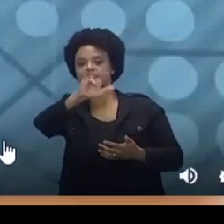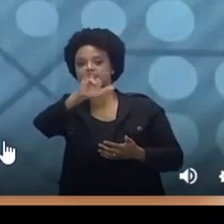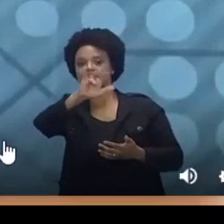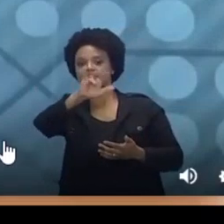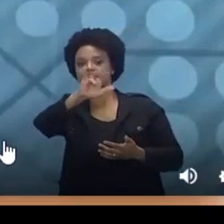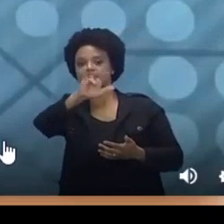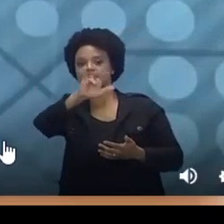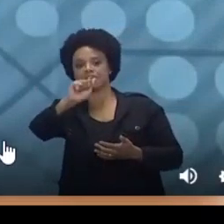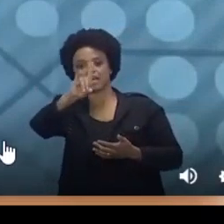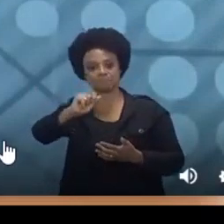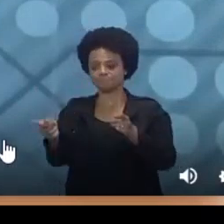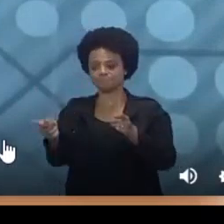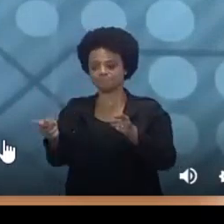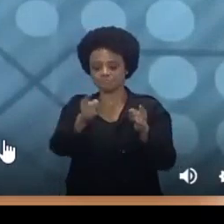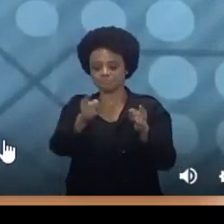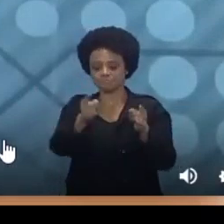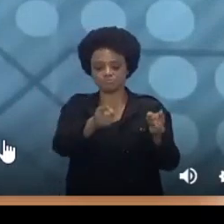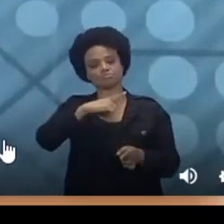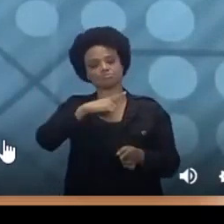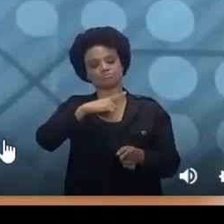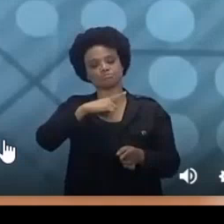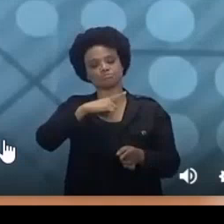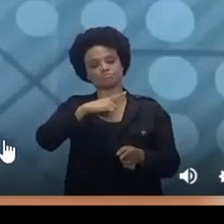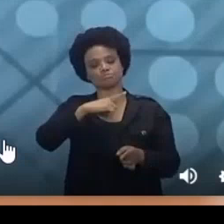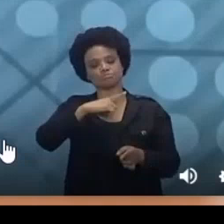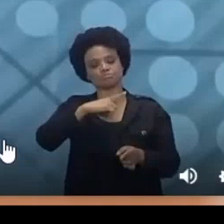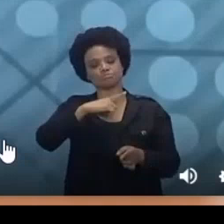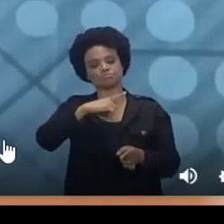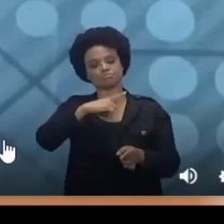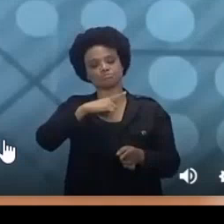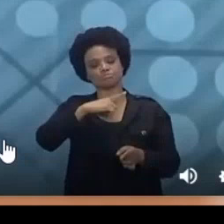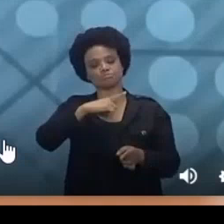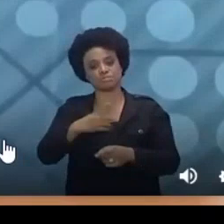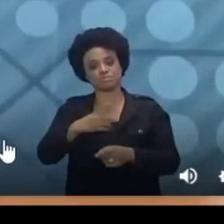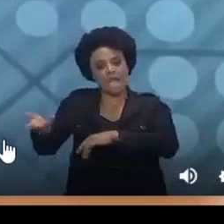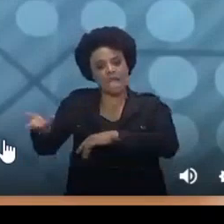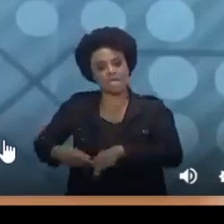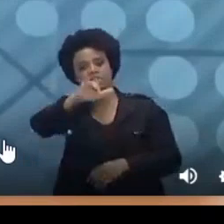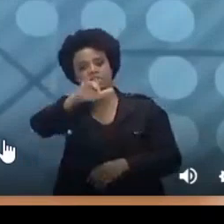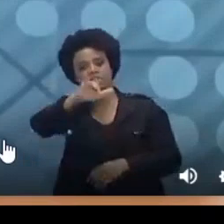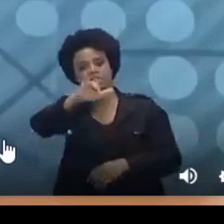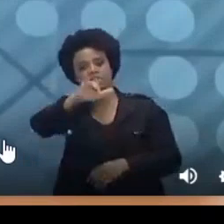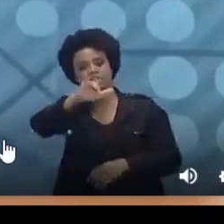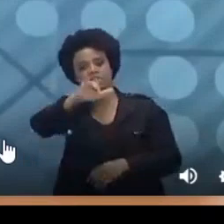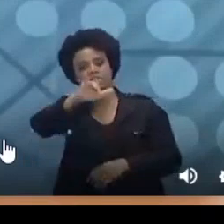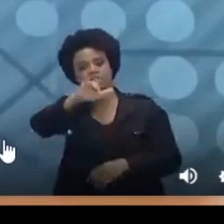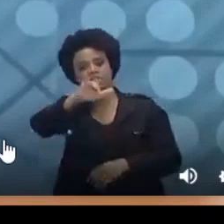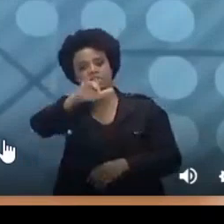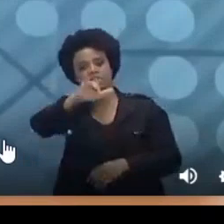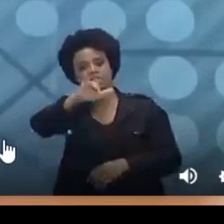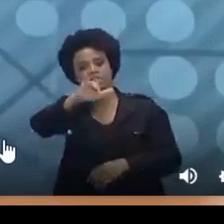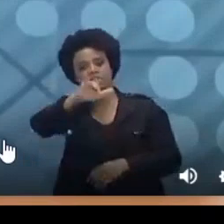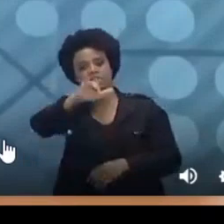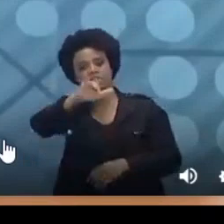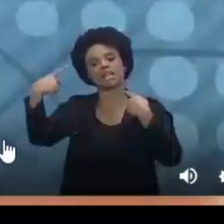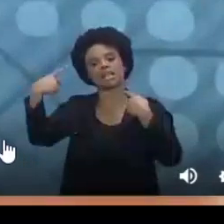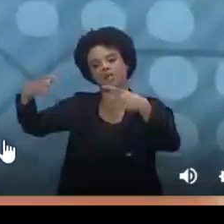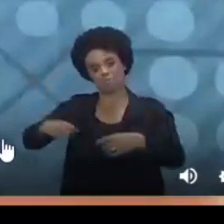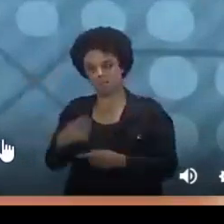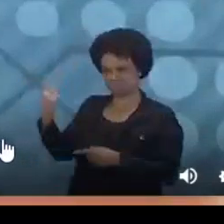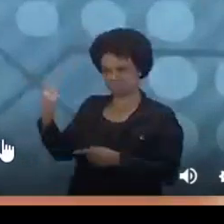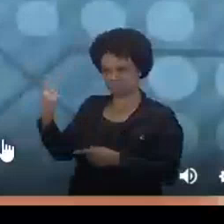derivada. Ou seja, a aceleração é a segunda derivada do seu espaço. Por isso que eu coloquei esse quadro,